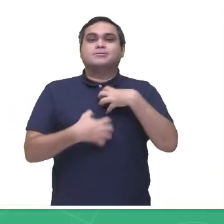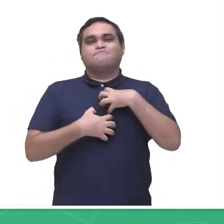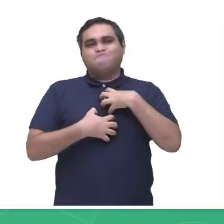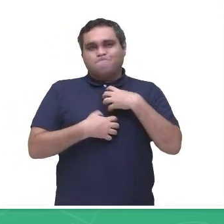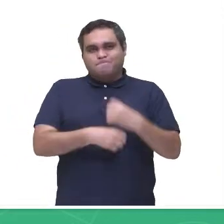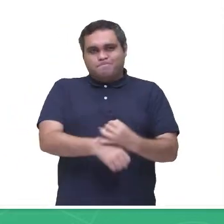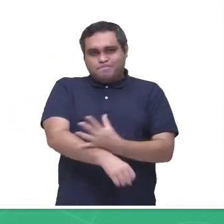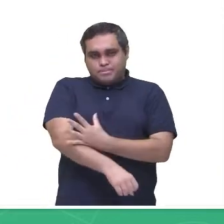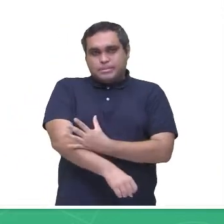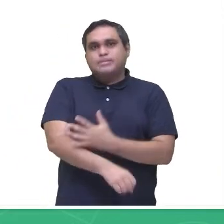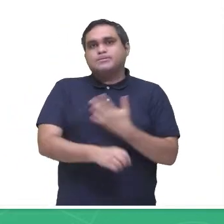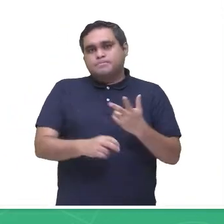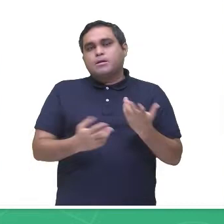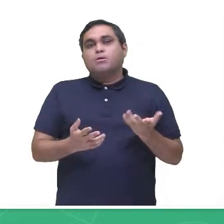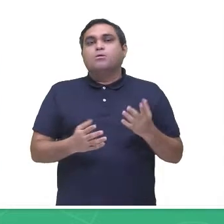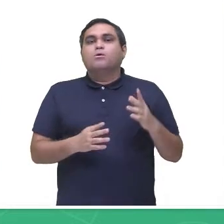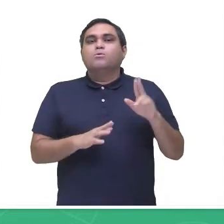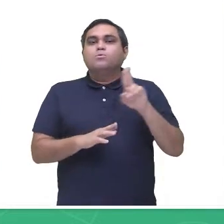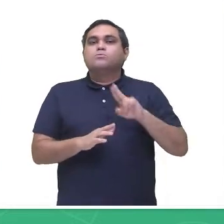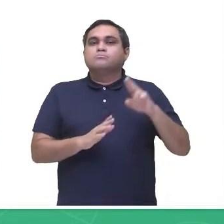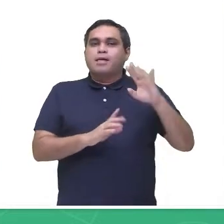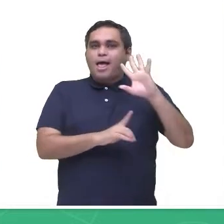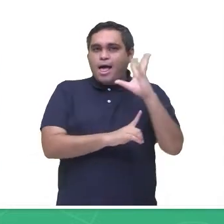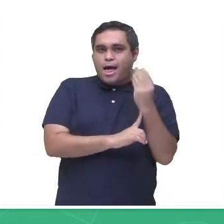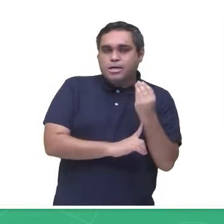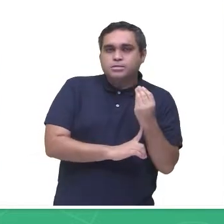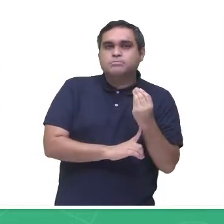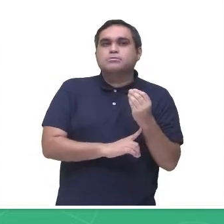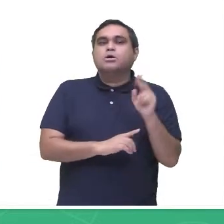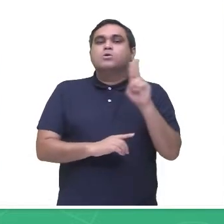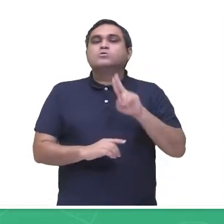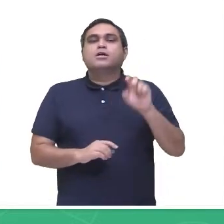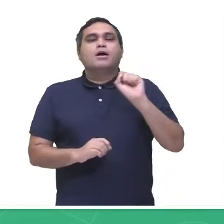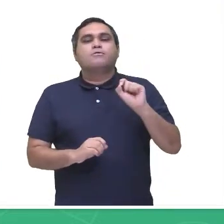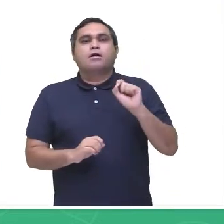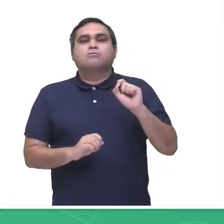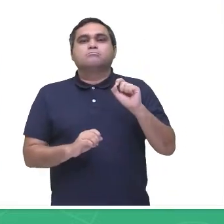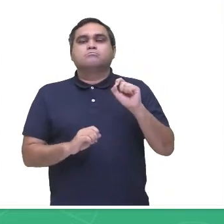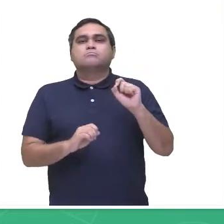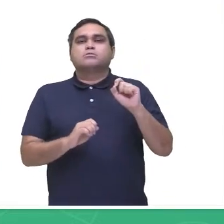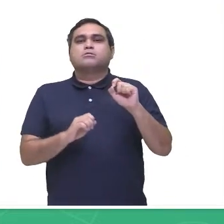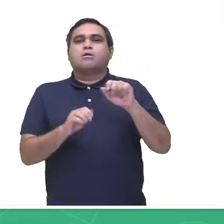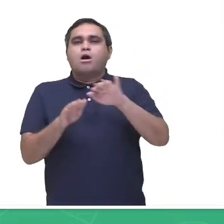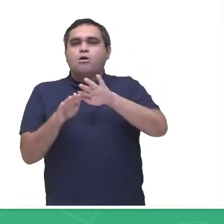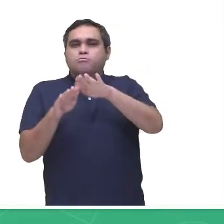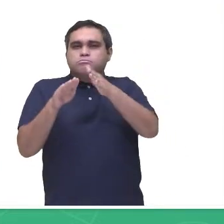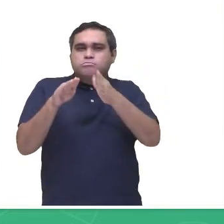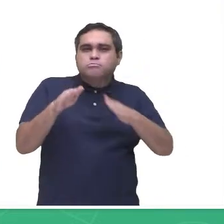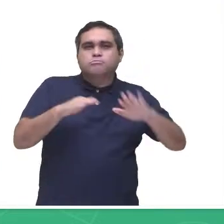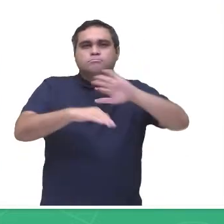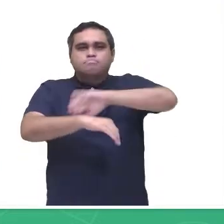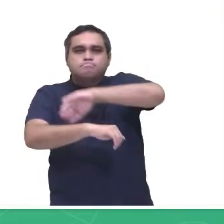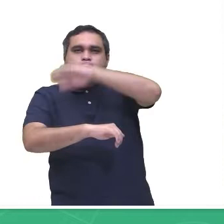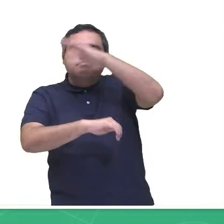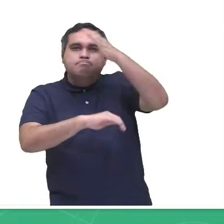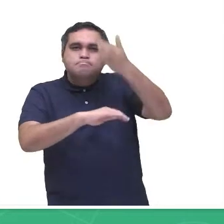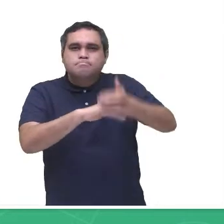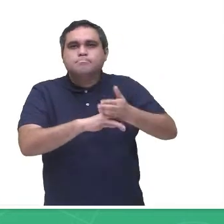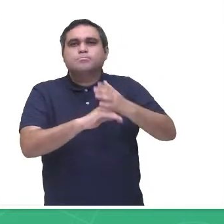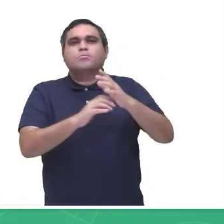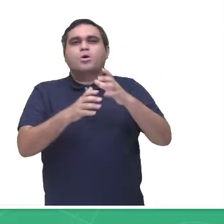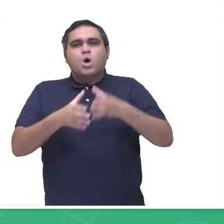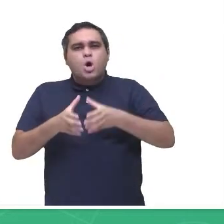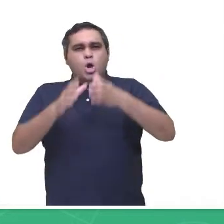efeitos decorativos e visuais através de curvas e contracurvas, colunas retorcidas. Tá? Então, a questão